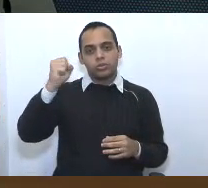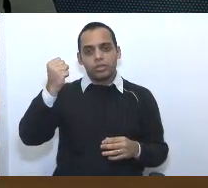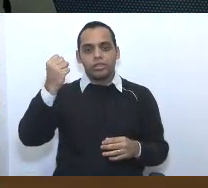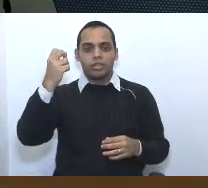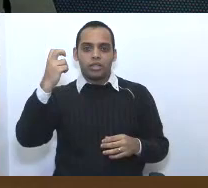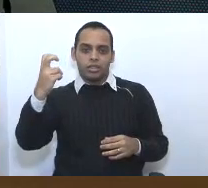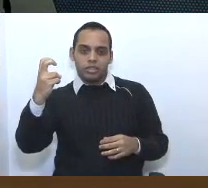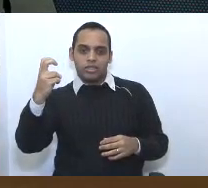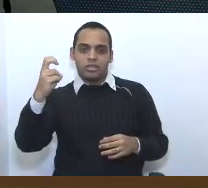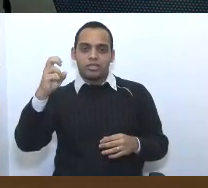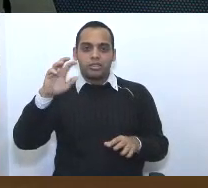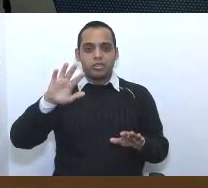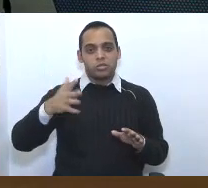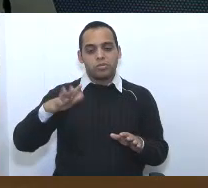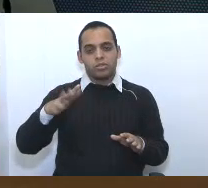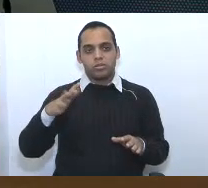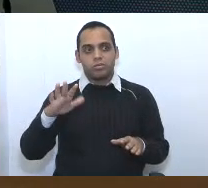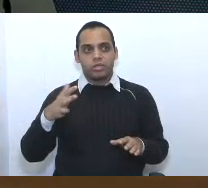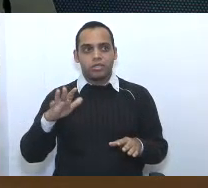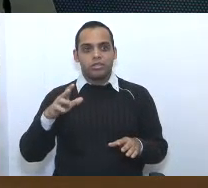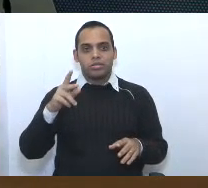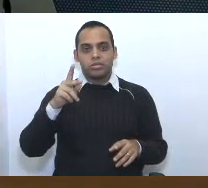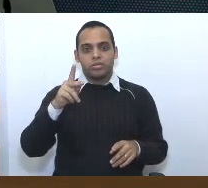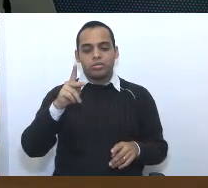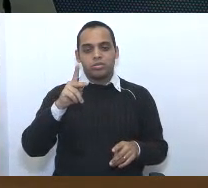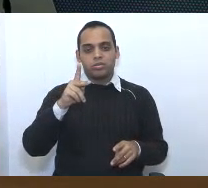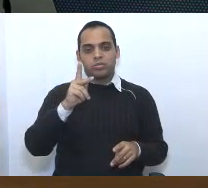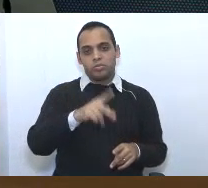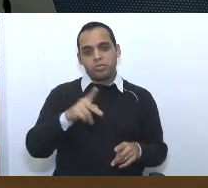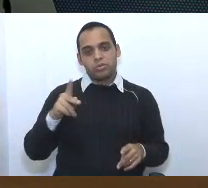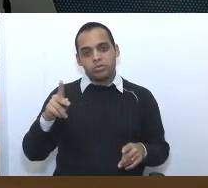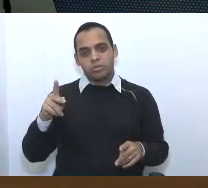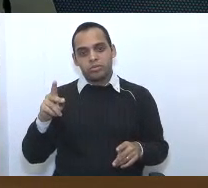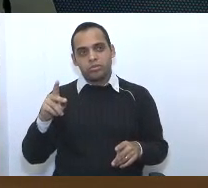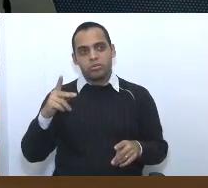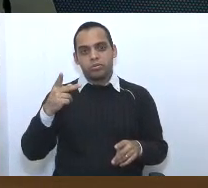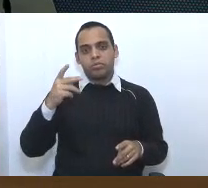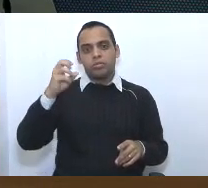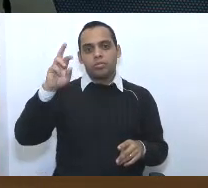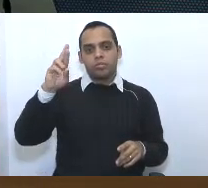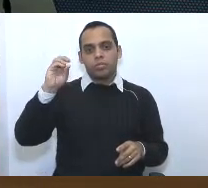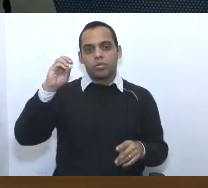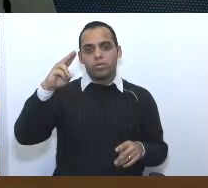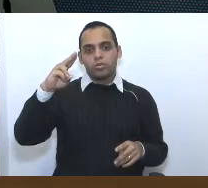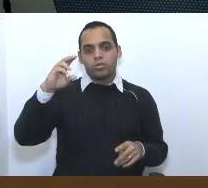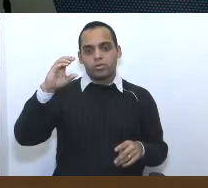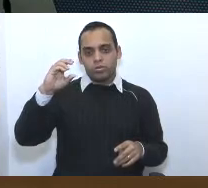85 procuradores na secretaria. Nós estamos lá com